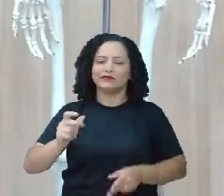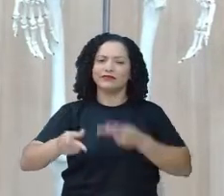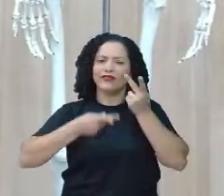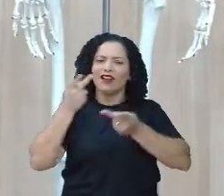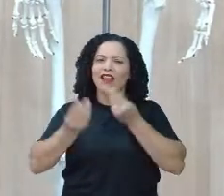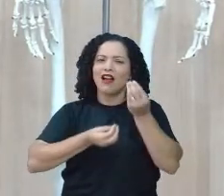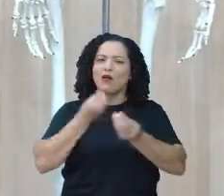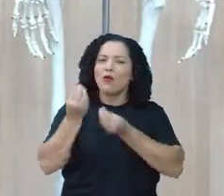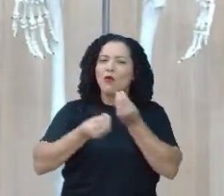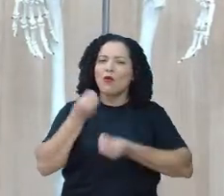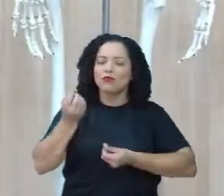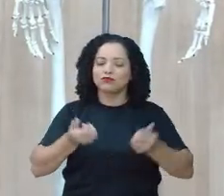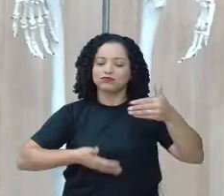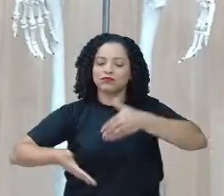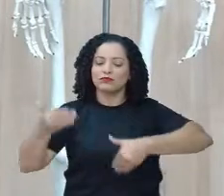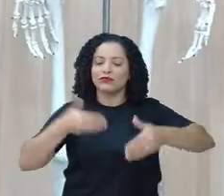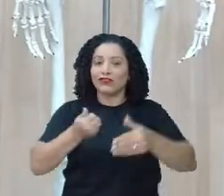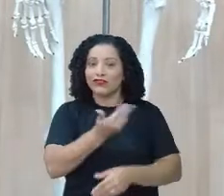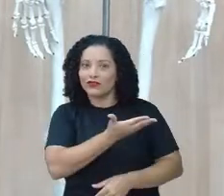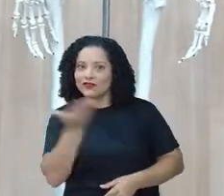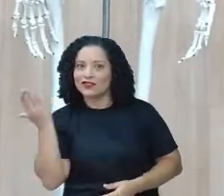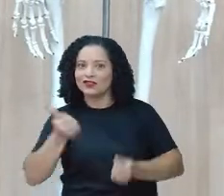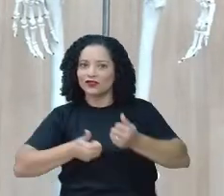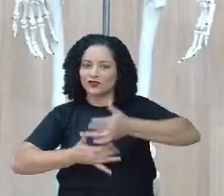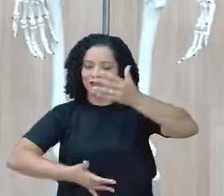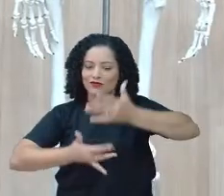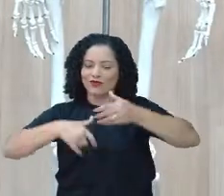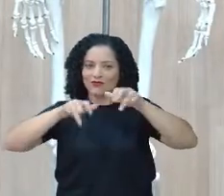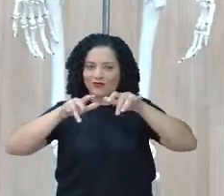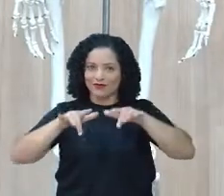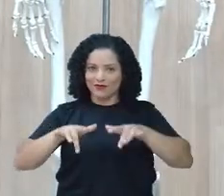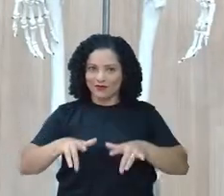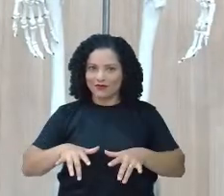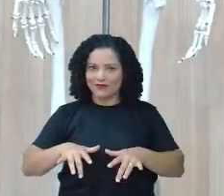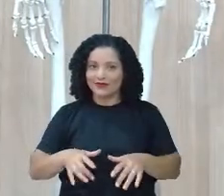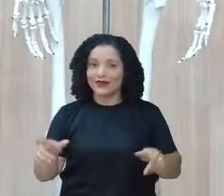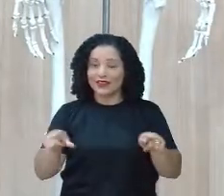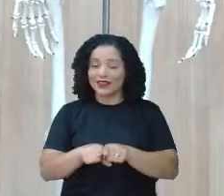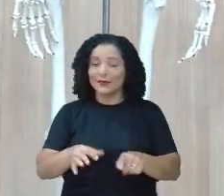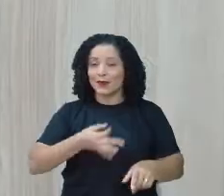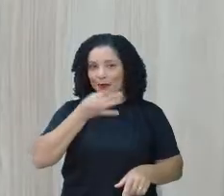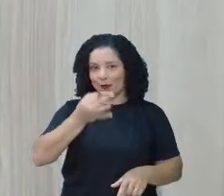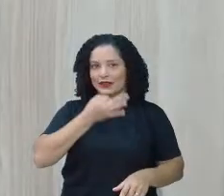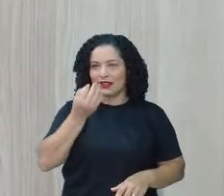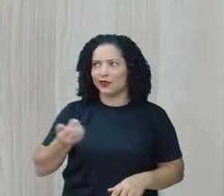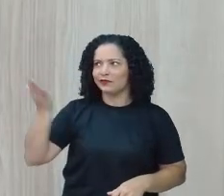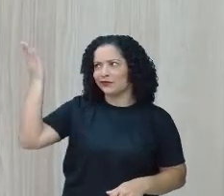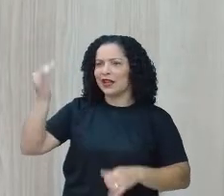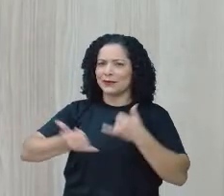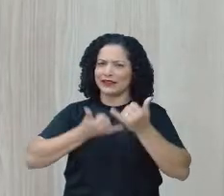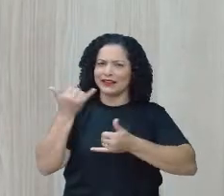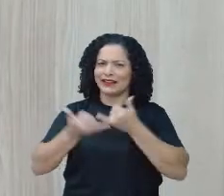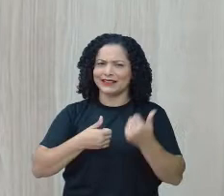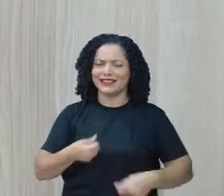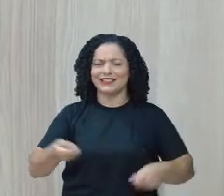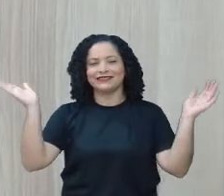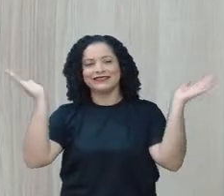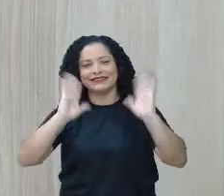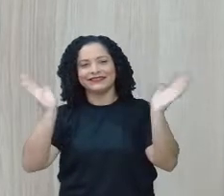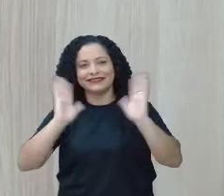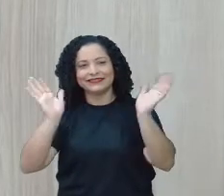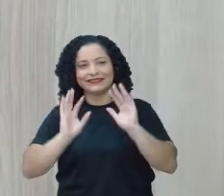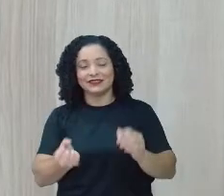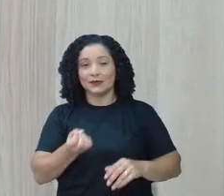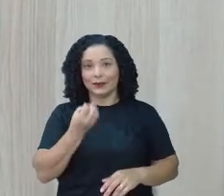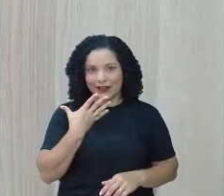interação e para que ela também possa fazer um comentário em relação a essas brincadeiras. Olá, pessoal, tudo bem? Que bom estar